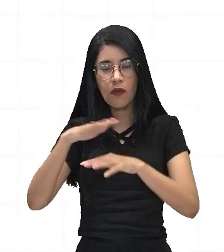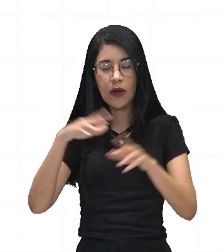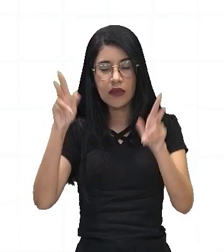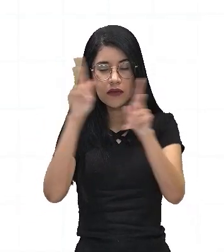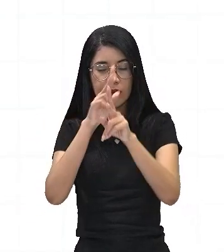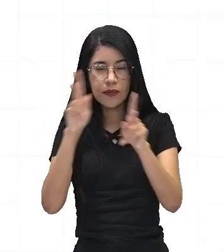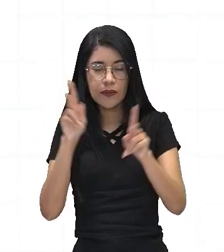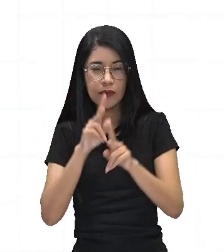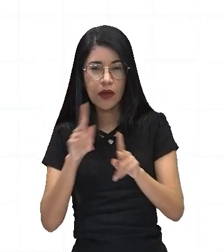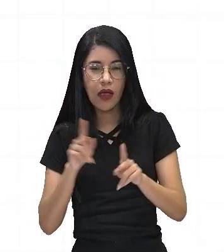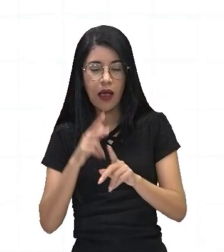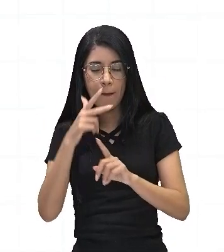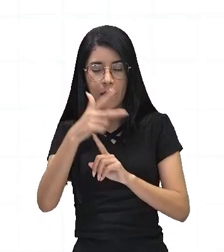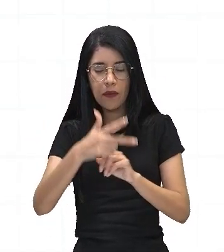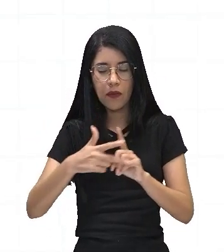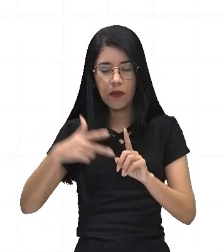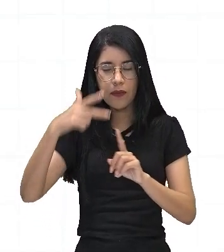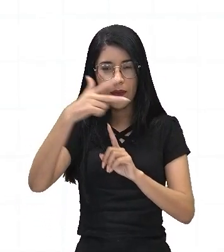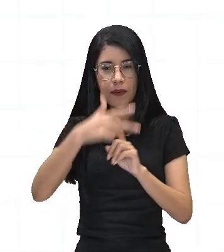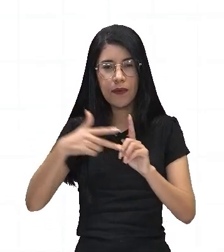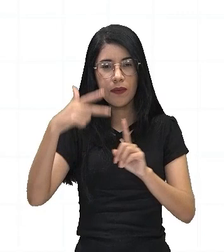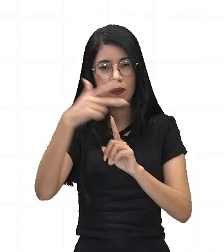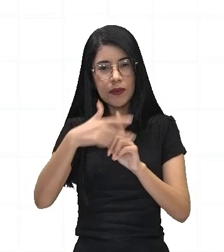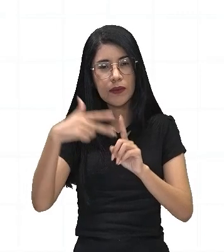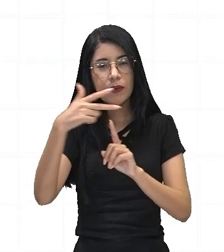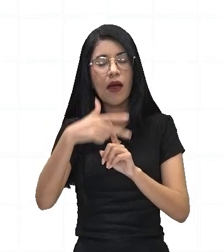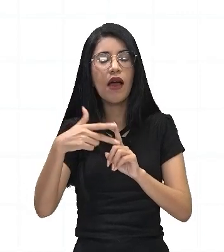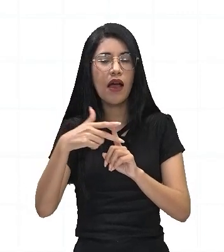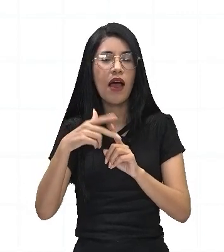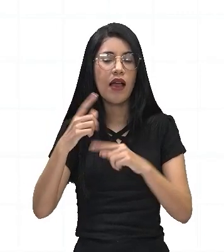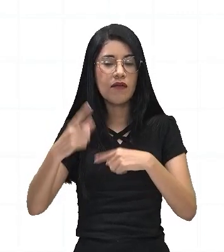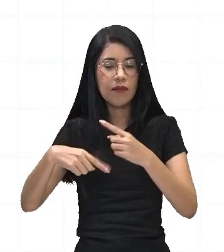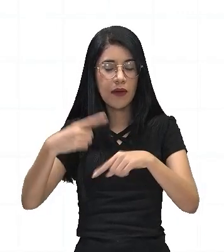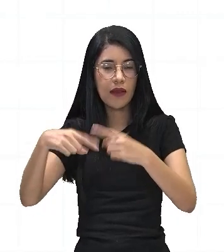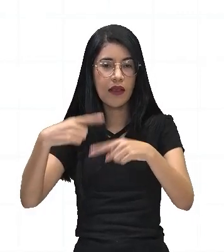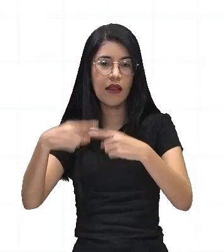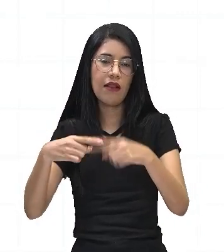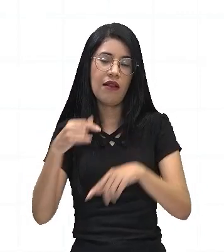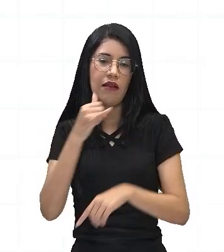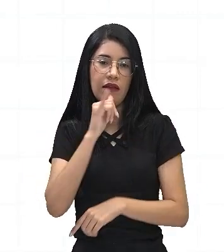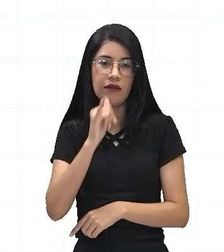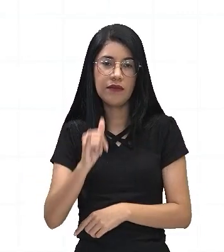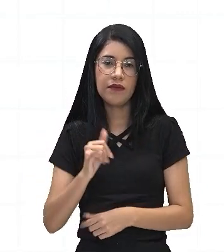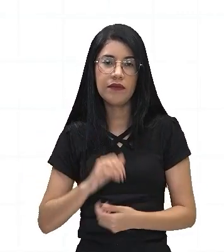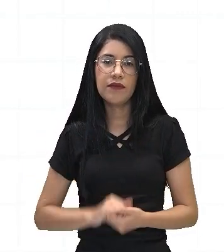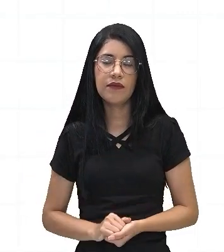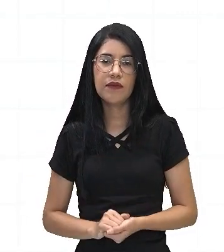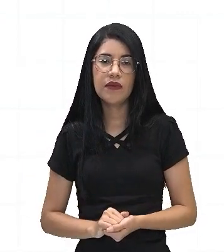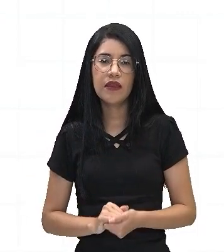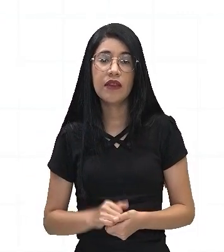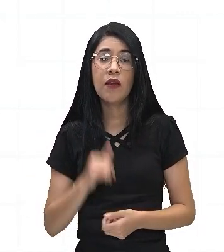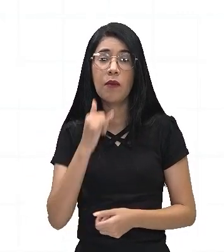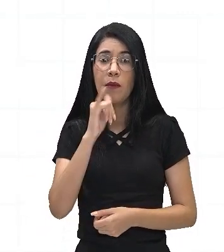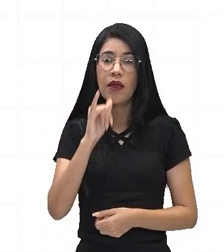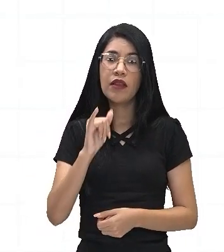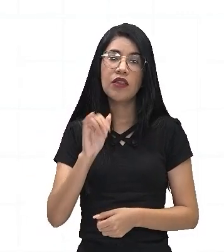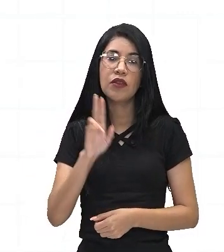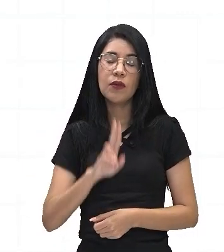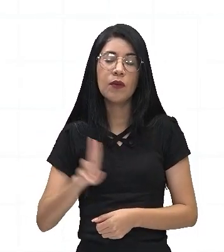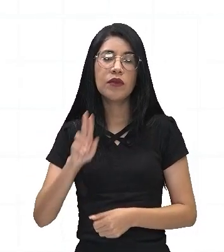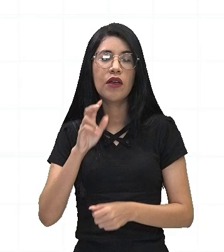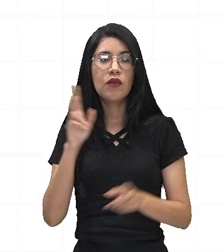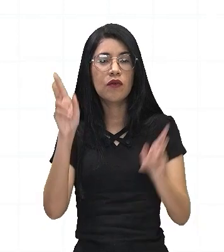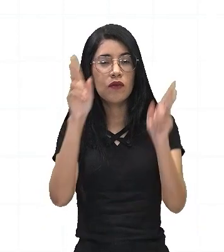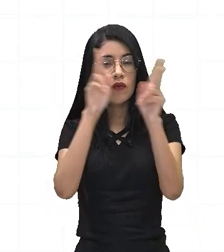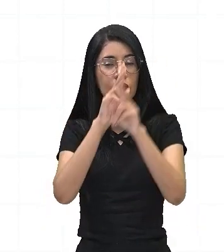um ventilador grande, e a partir daí vão poder gerar energia, né? Então é uma energia vindo da força do vento